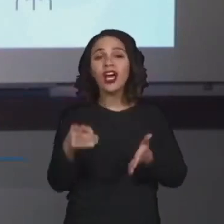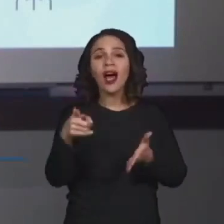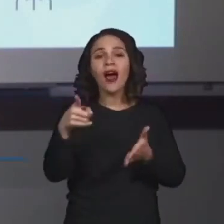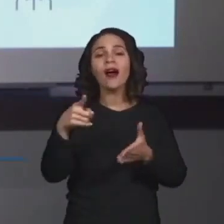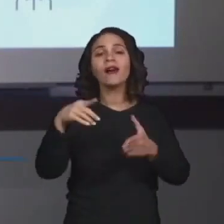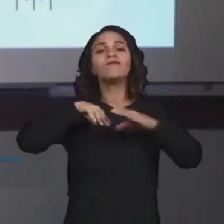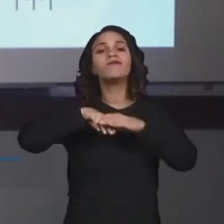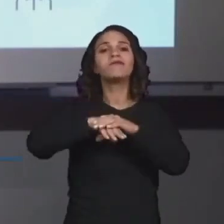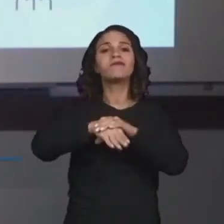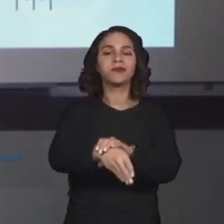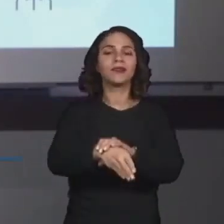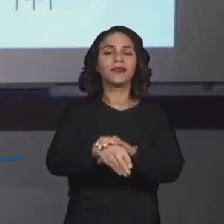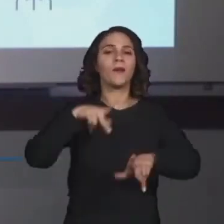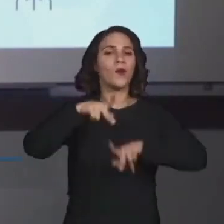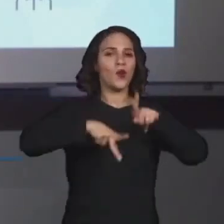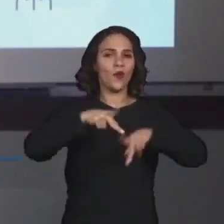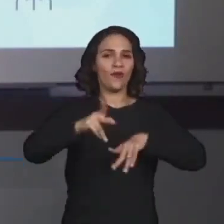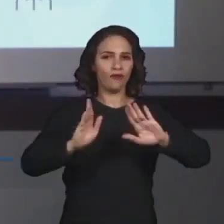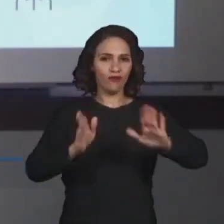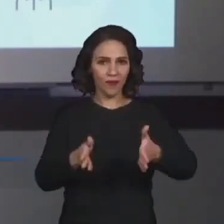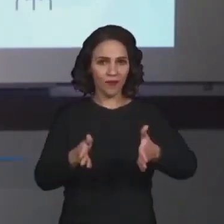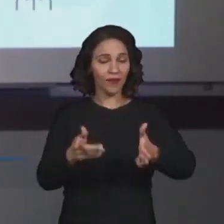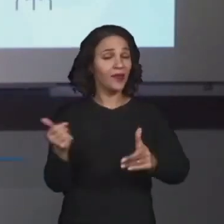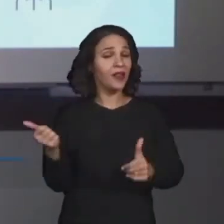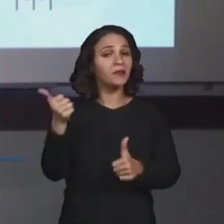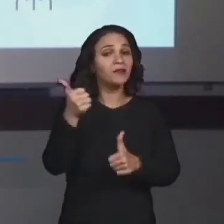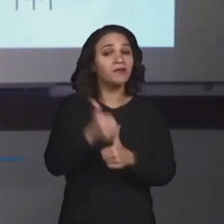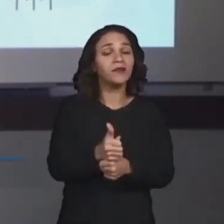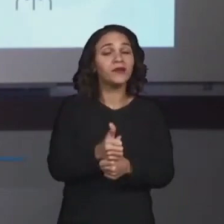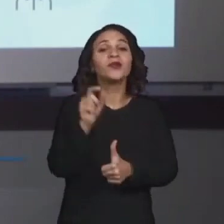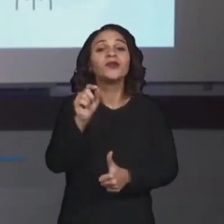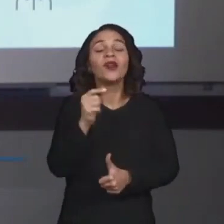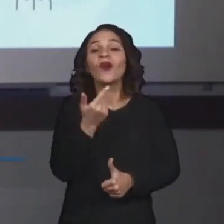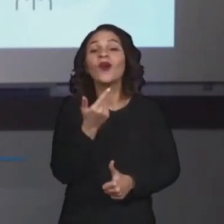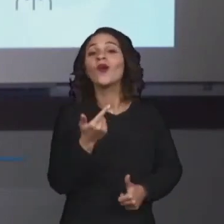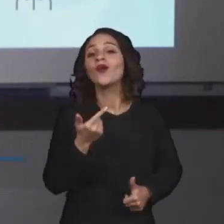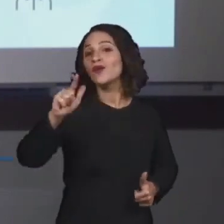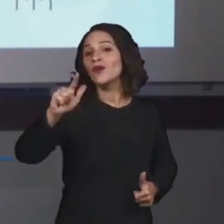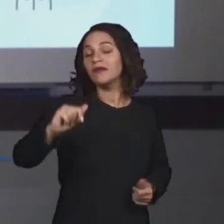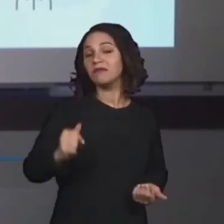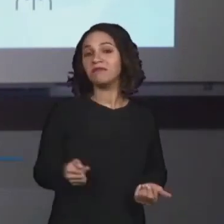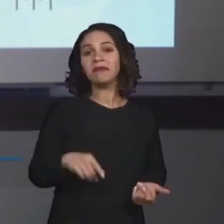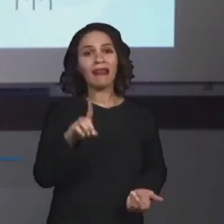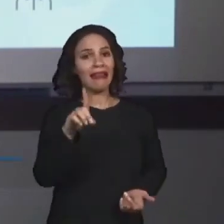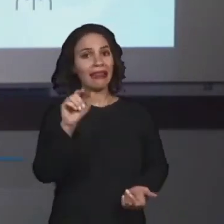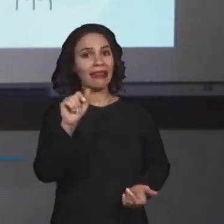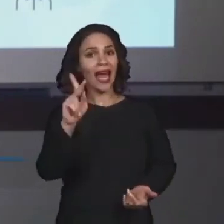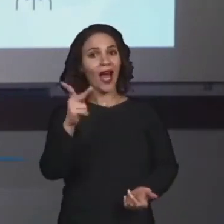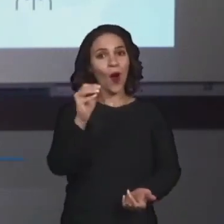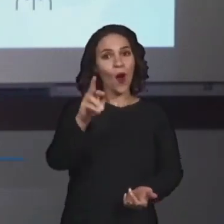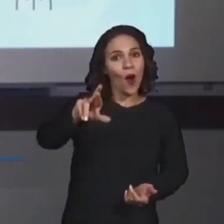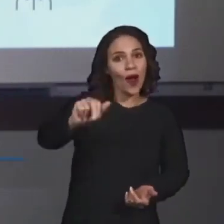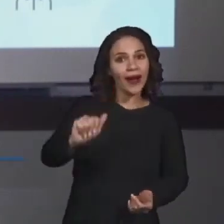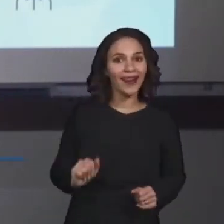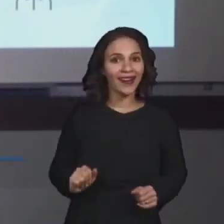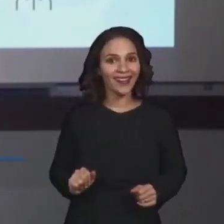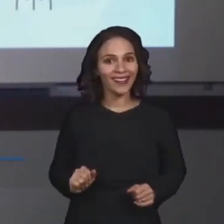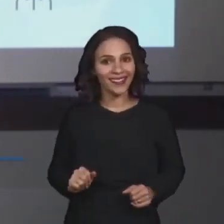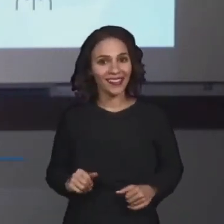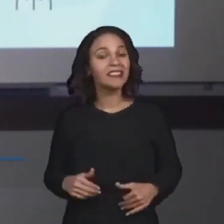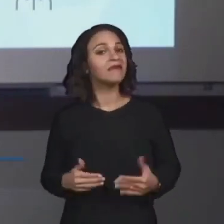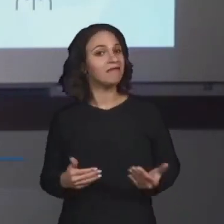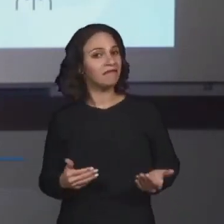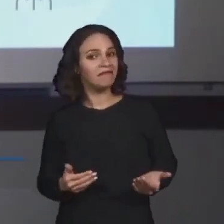do linguajar popular. Então, hoje, esse legal, nós já falamos da hora. E antigamente